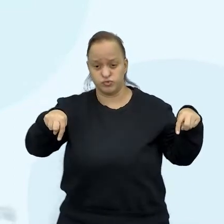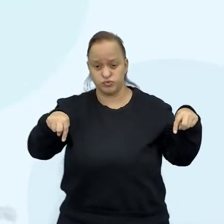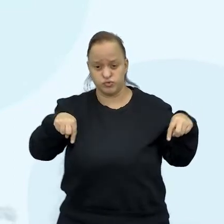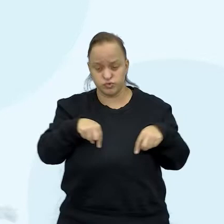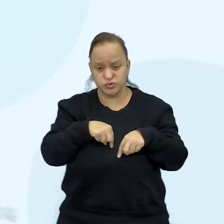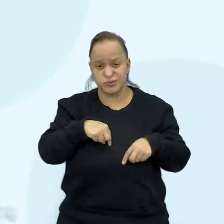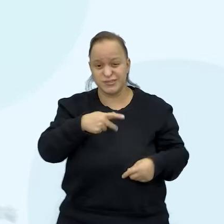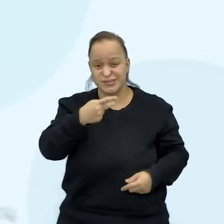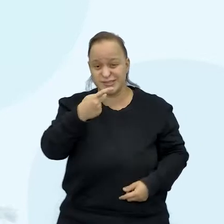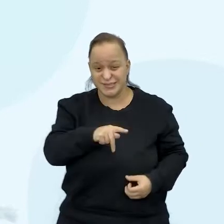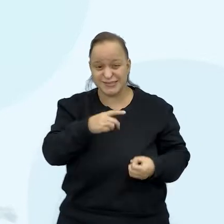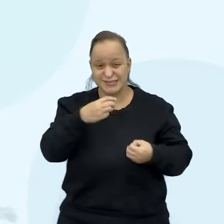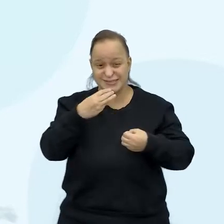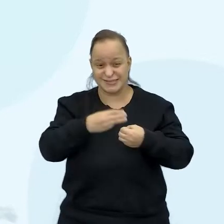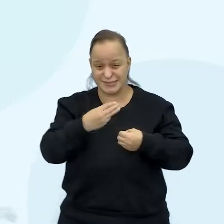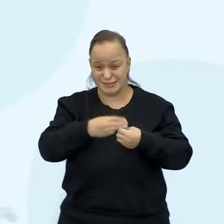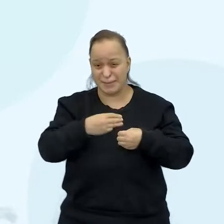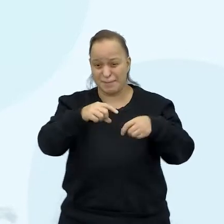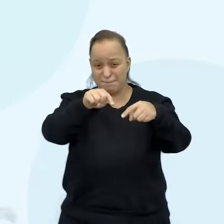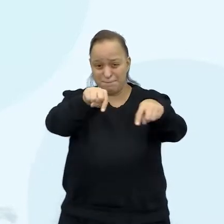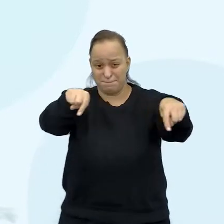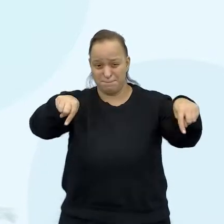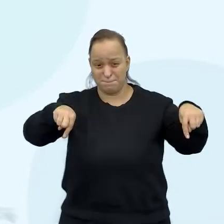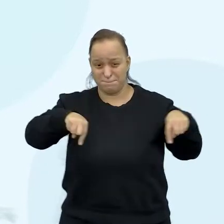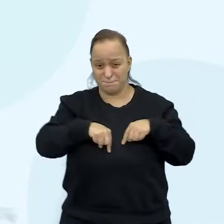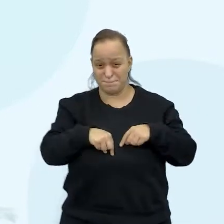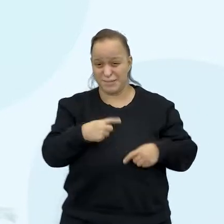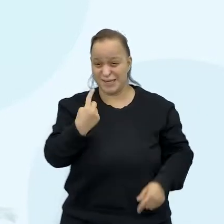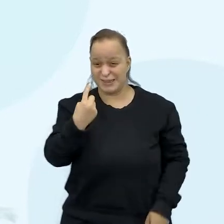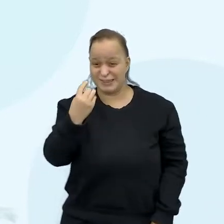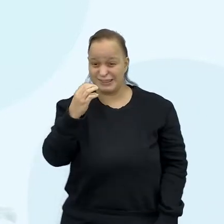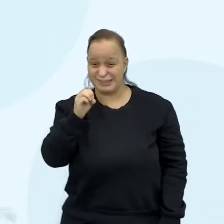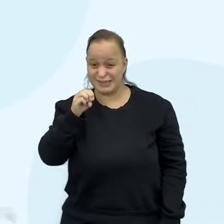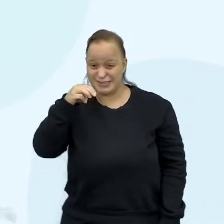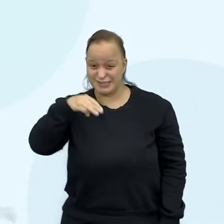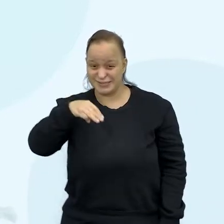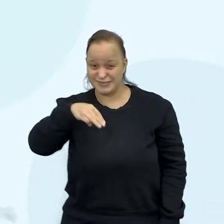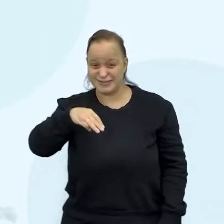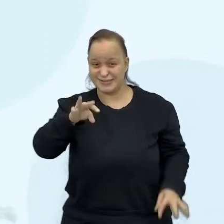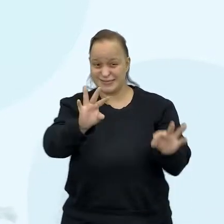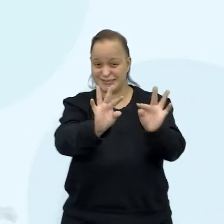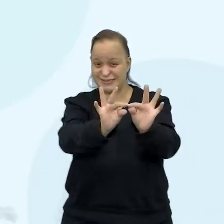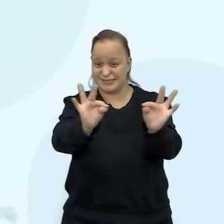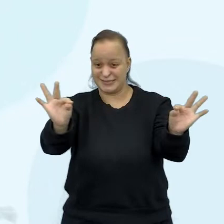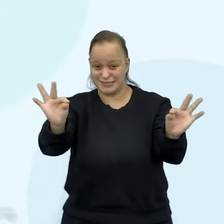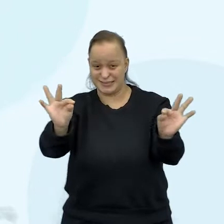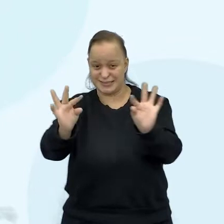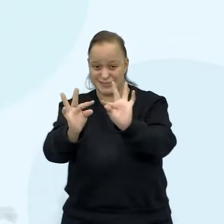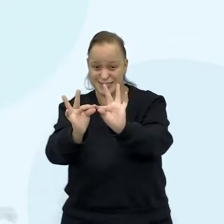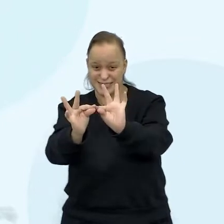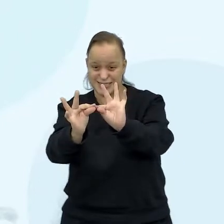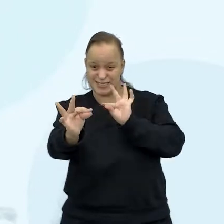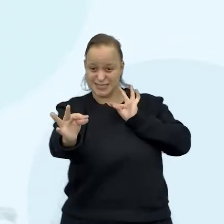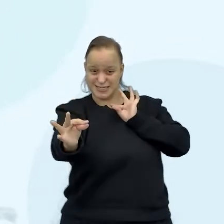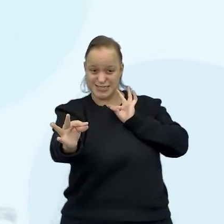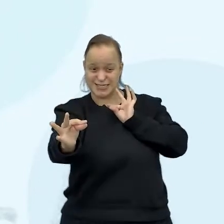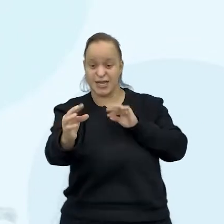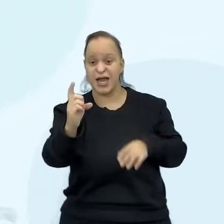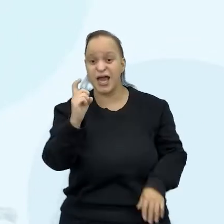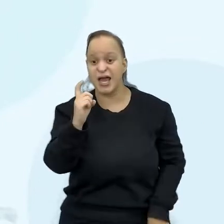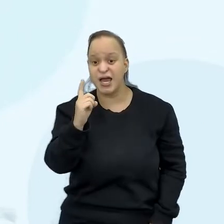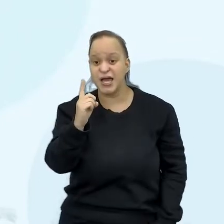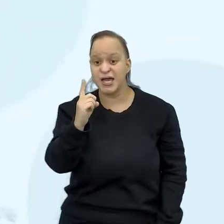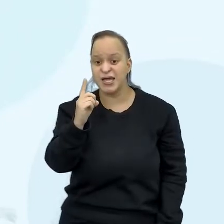município são retangulares, com dimensões de 10 metros de frente por 15 metros de